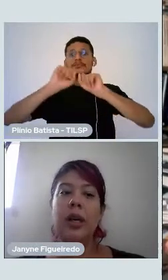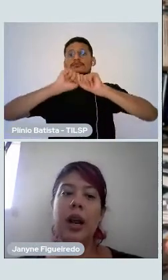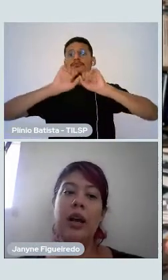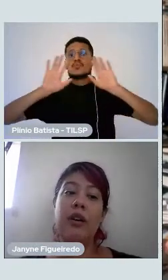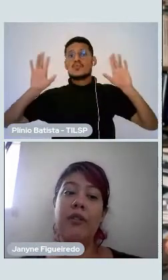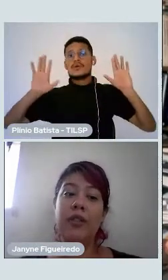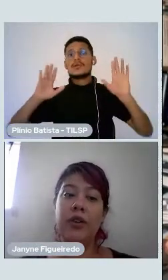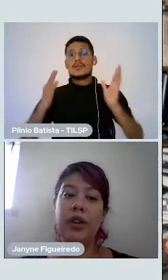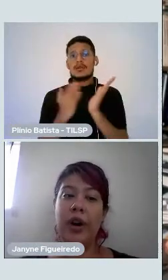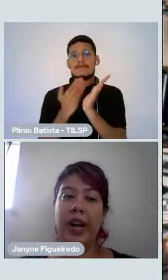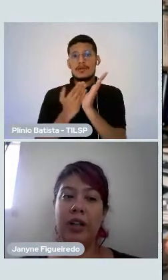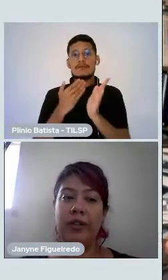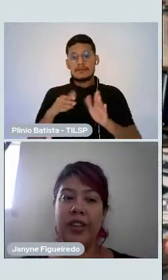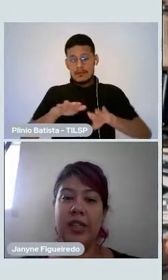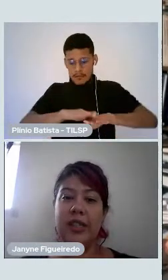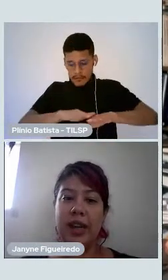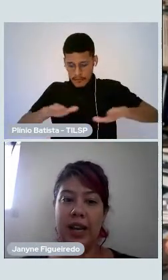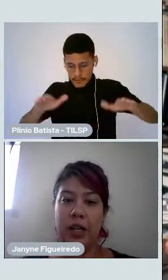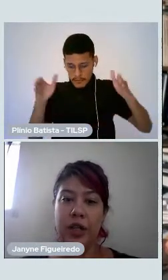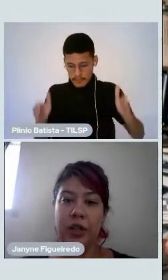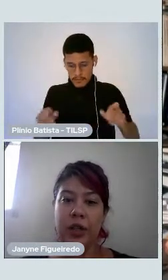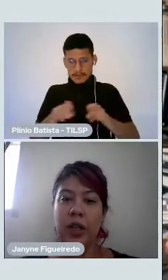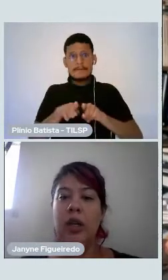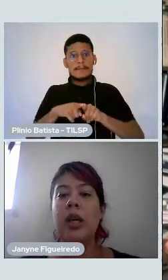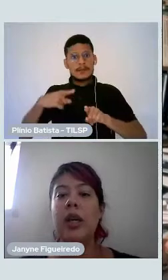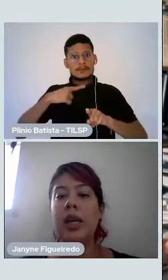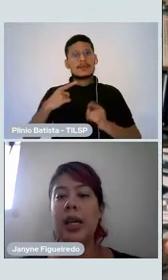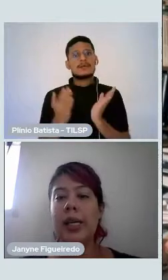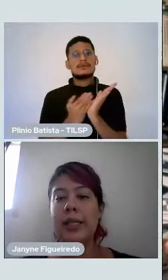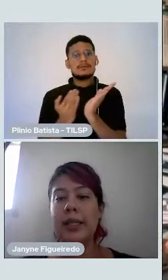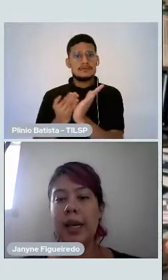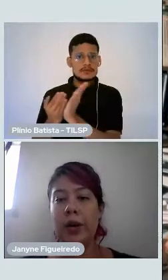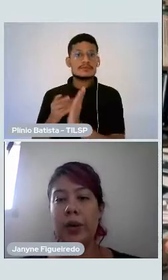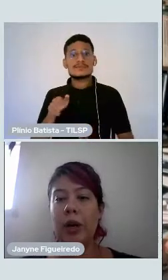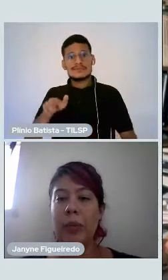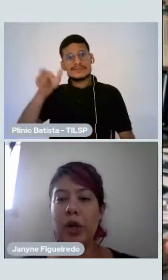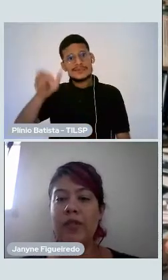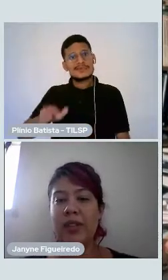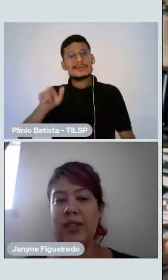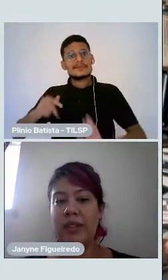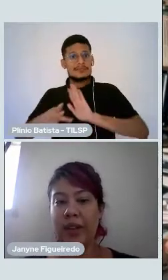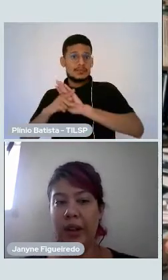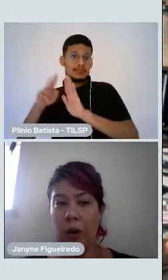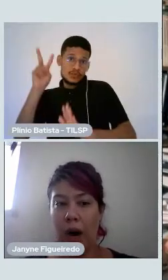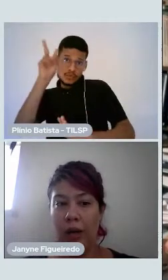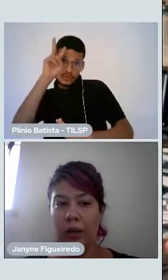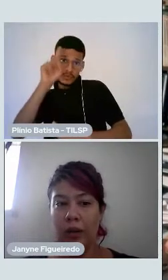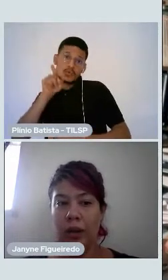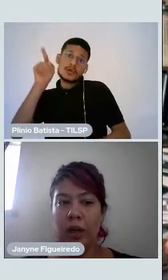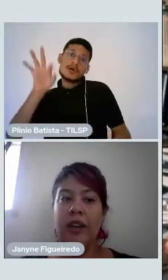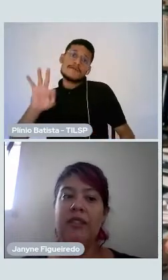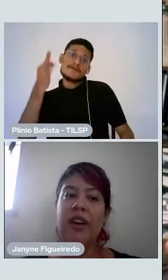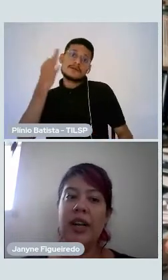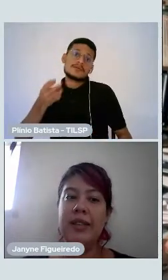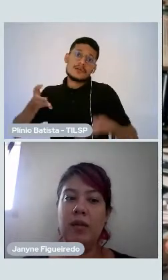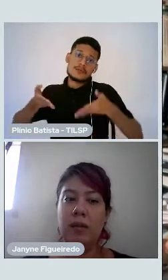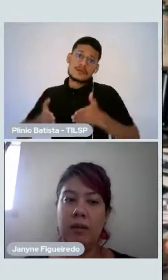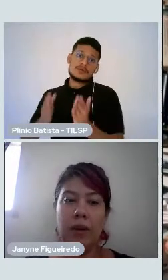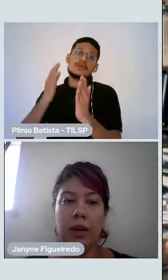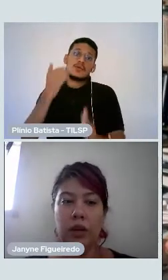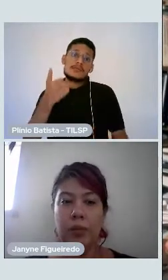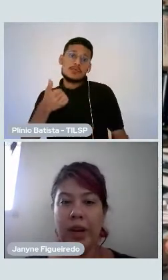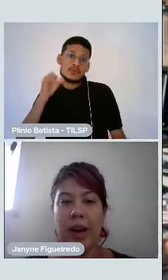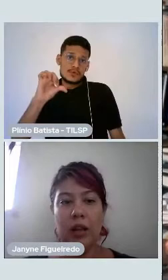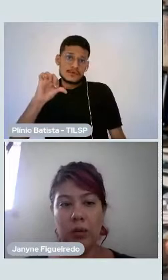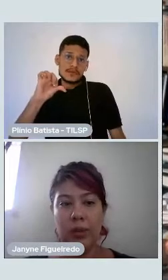instalados. Legoff foi um historiador francês que nasceu em 1924 e